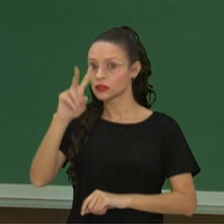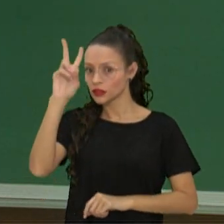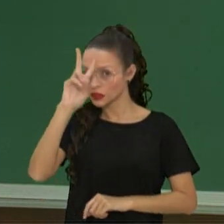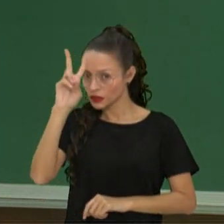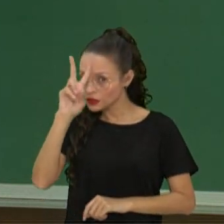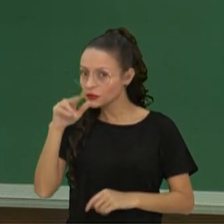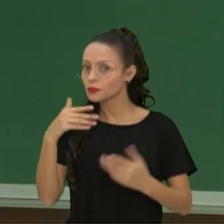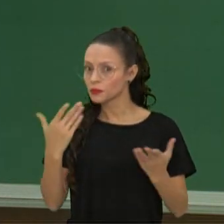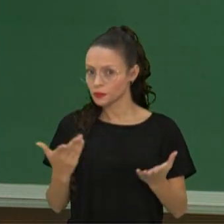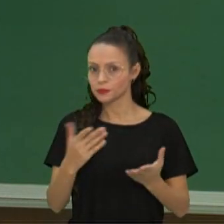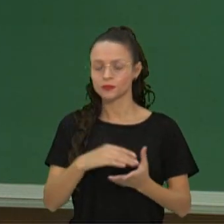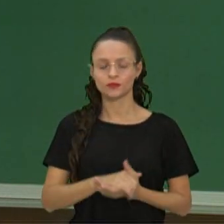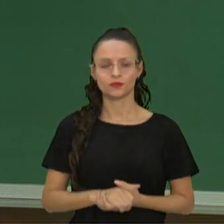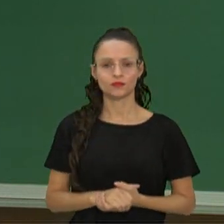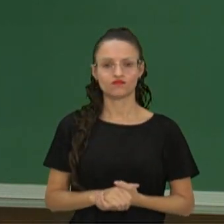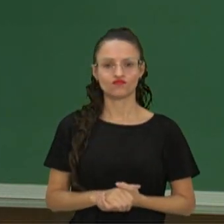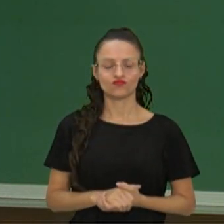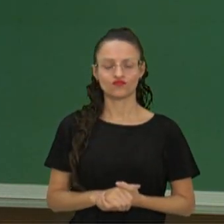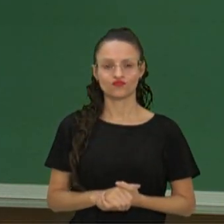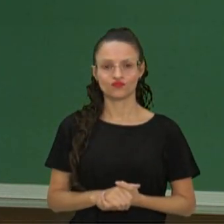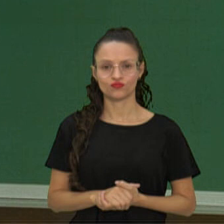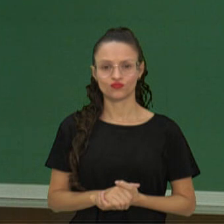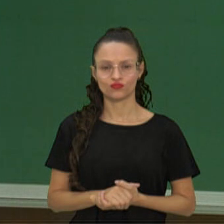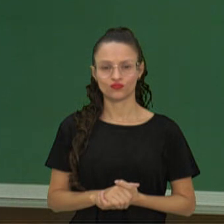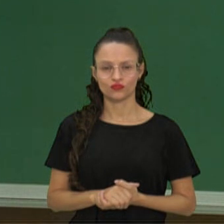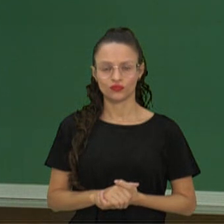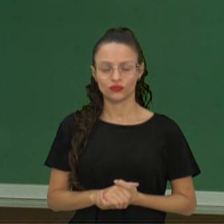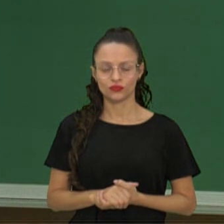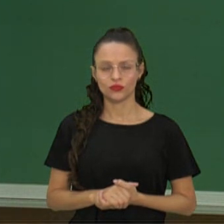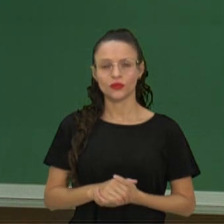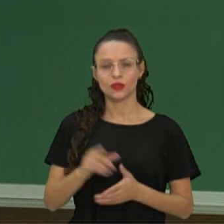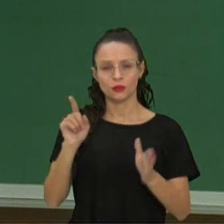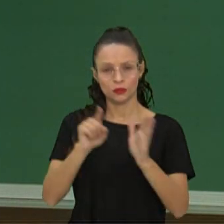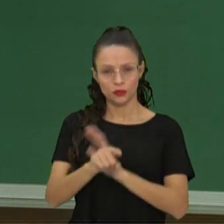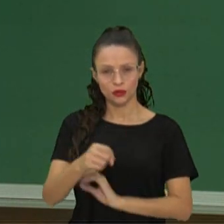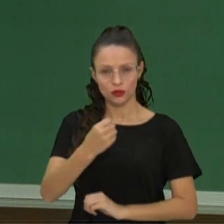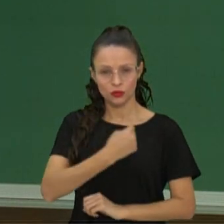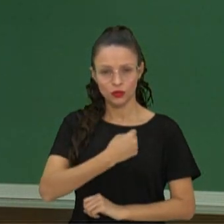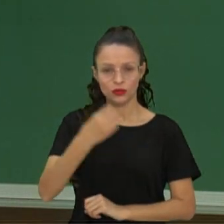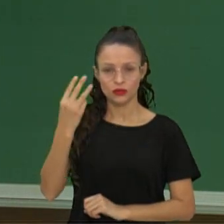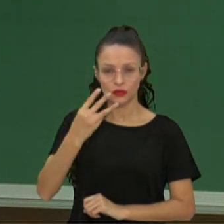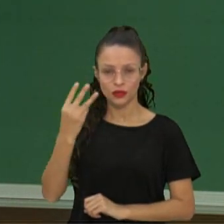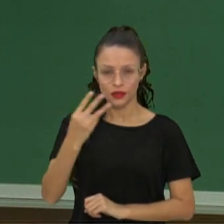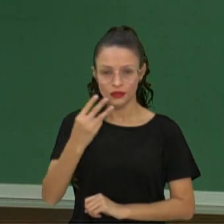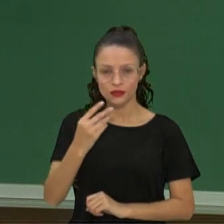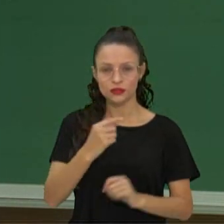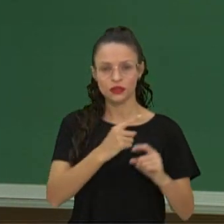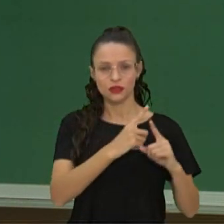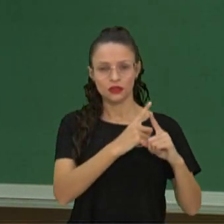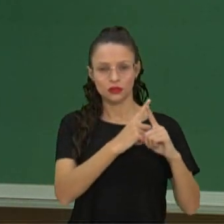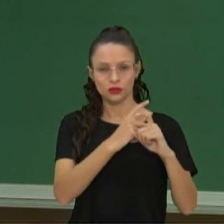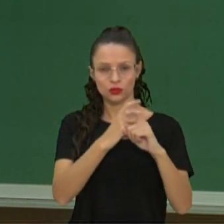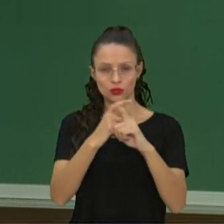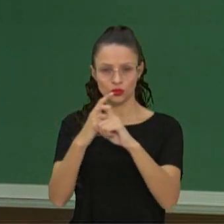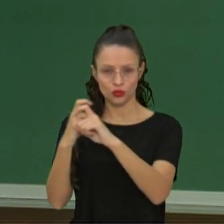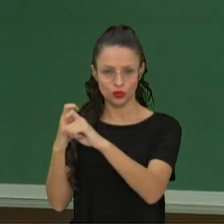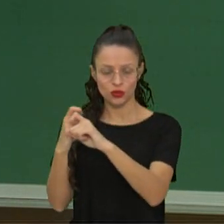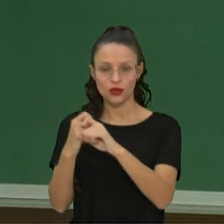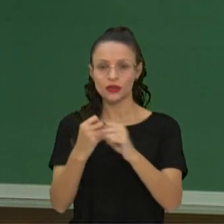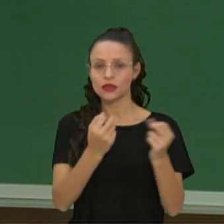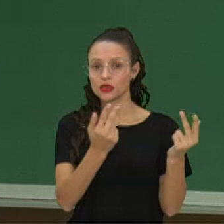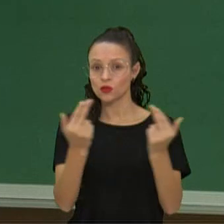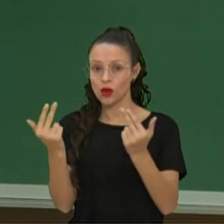essas ideias. Tá? E a pergunta número 3. O que são monômios semelhantes? Já falei para você de parte literal,